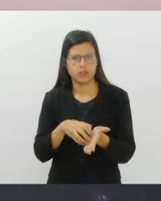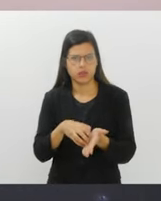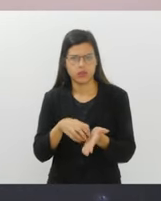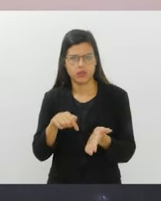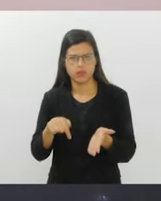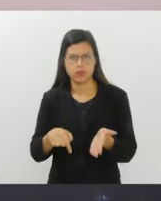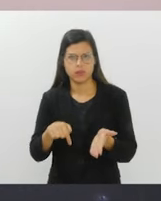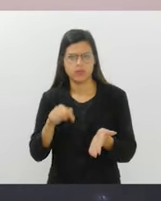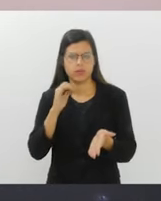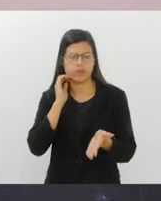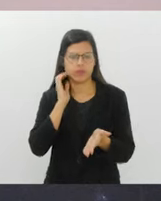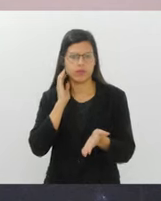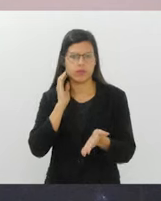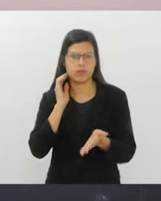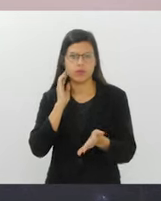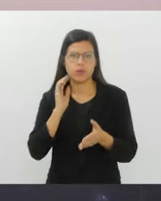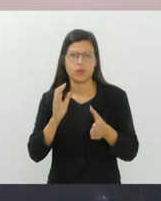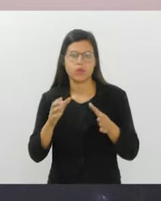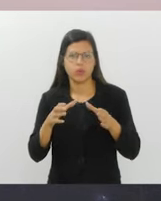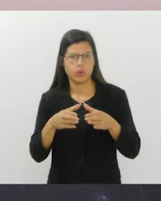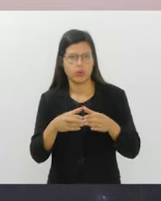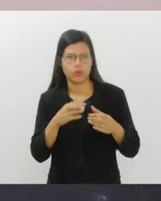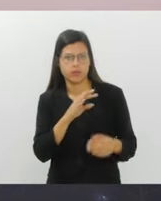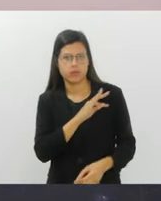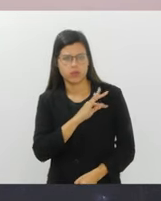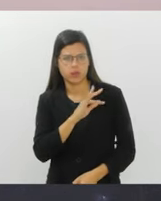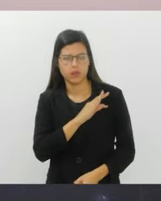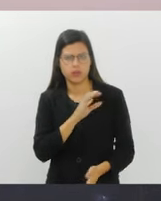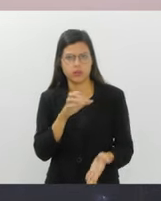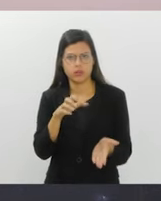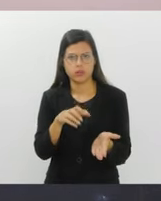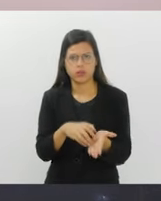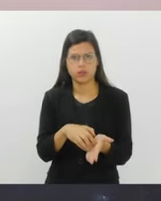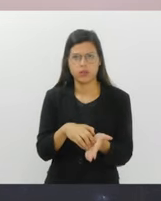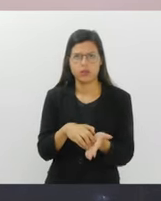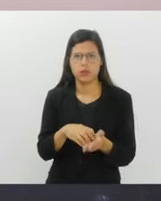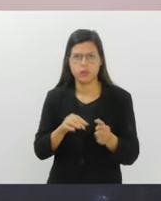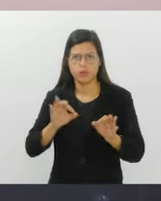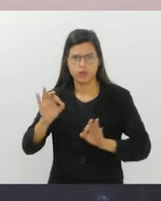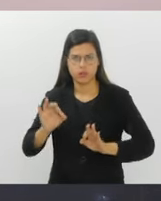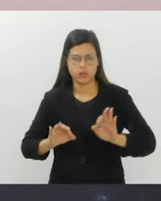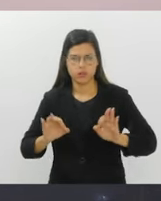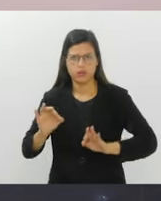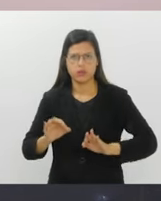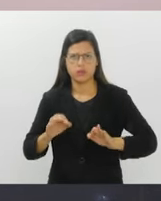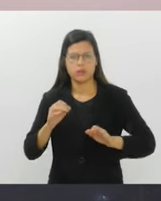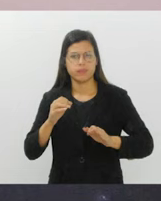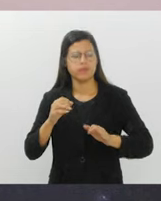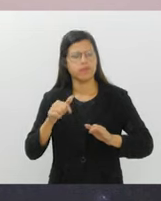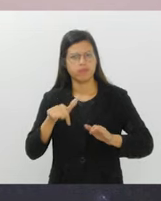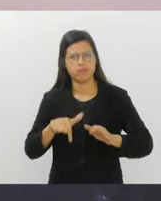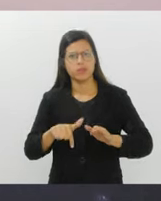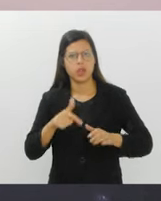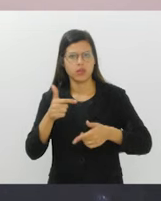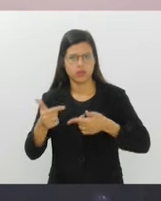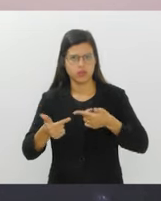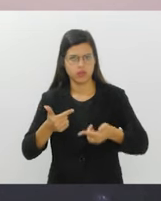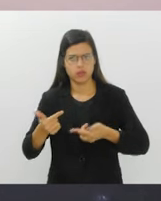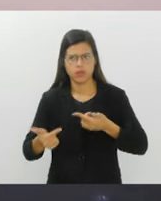é, do corpo técnico da central, dirigir esses trabalhos. Mas o corpo